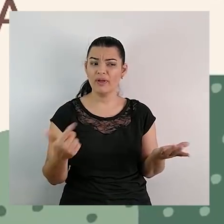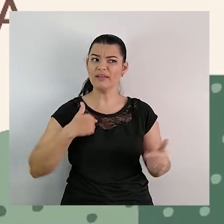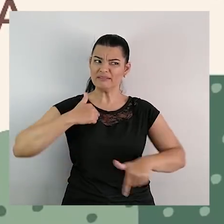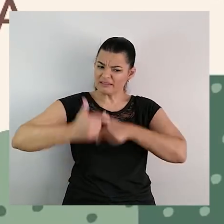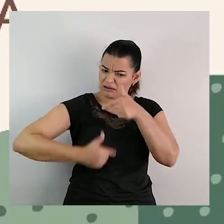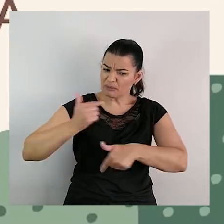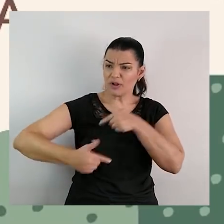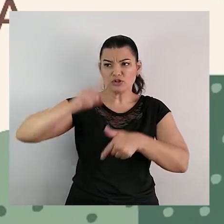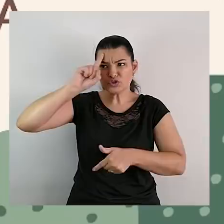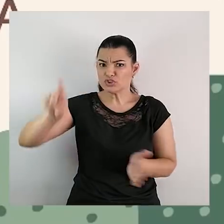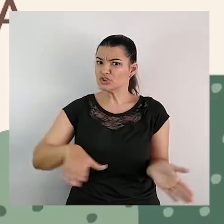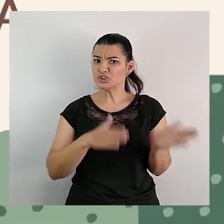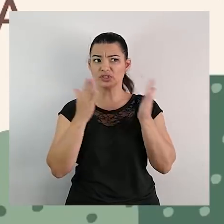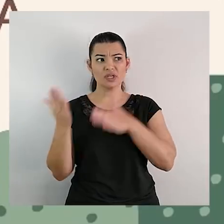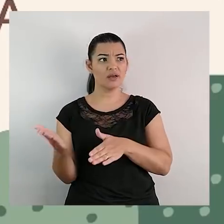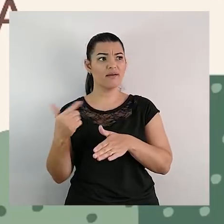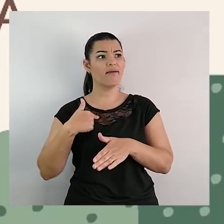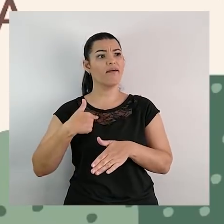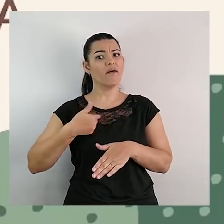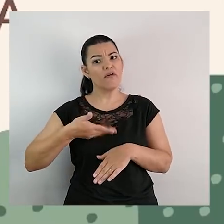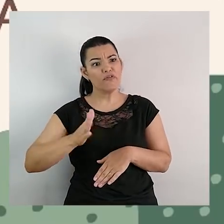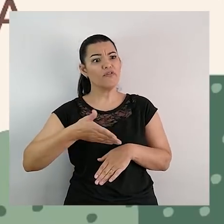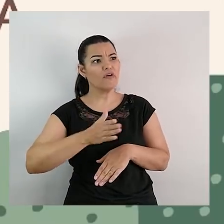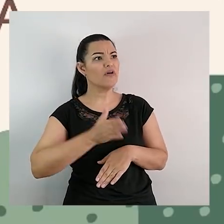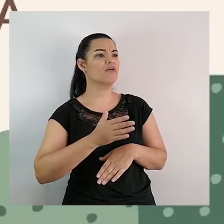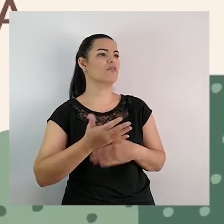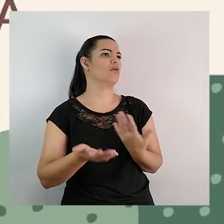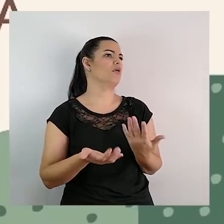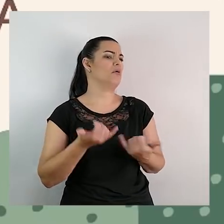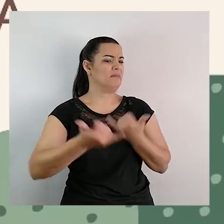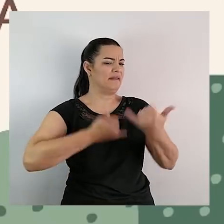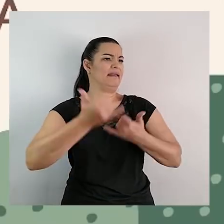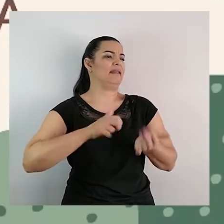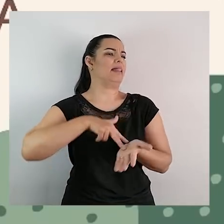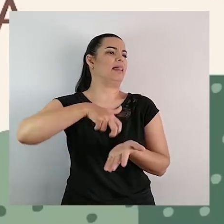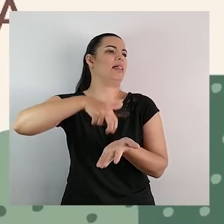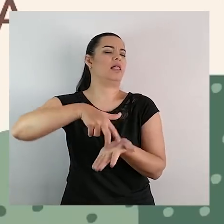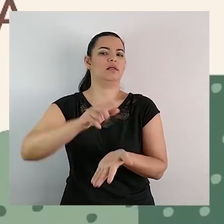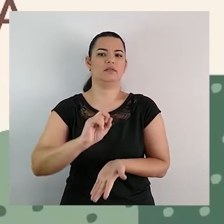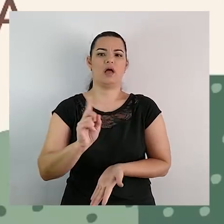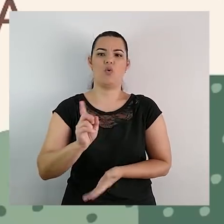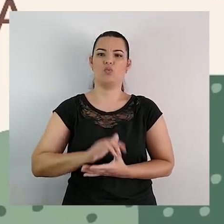meu trabalho. Não ando por aí com pula-pula nas patas.